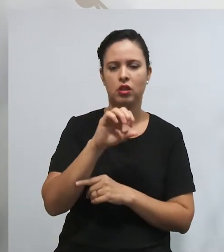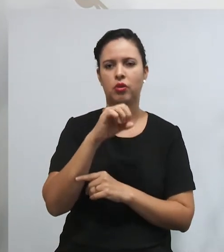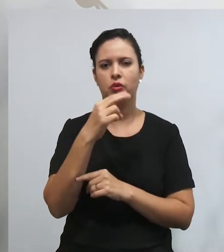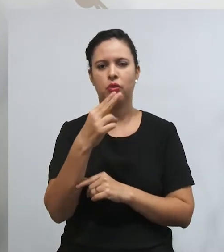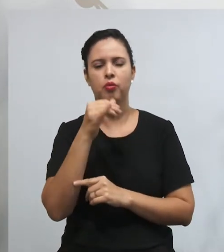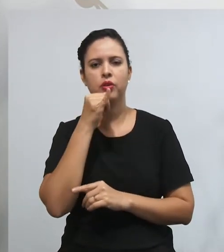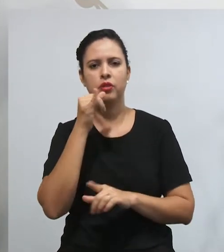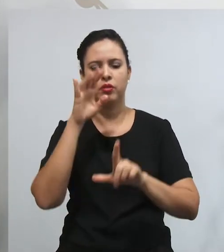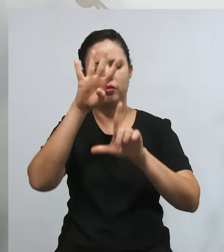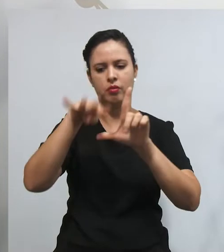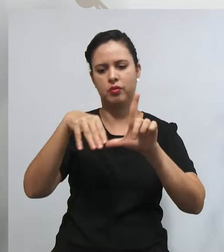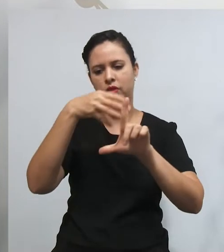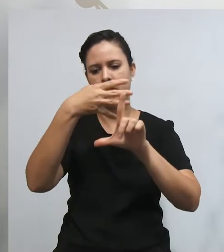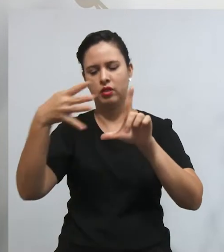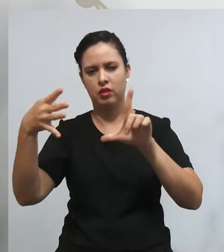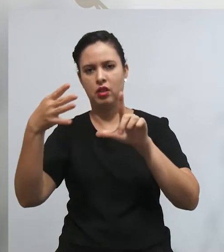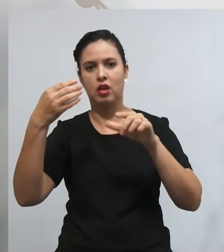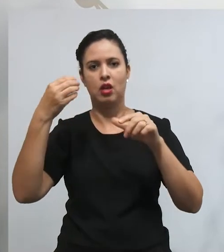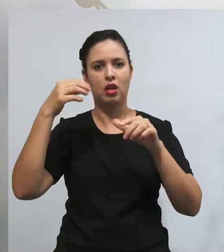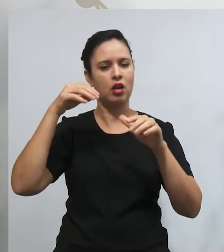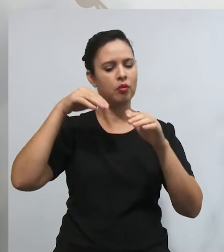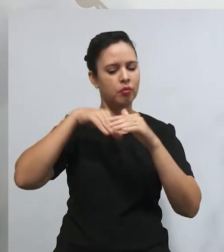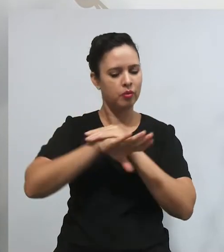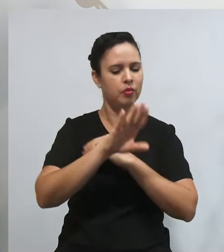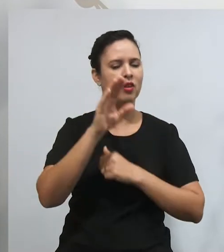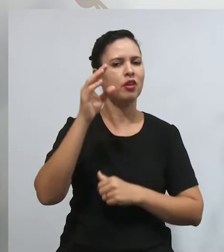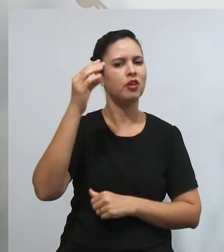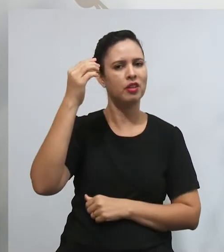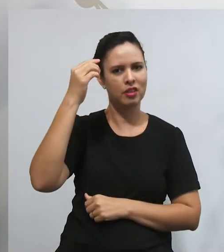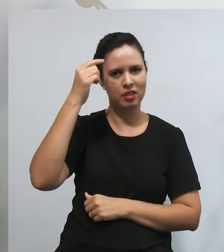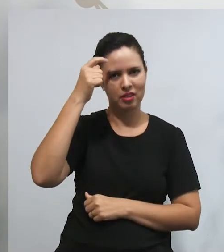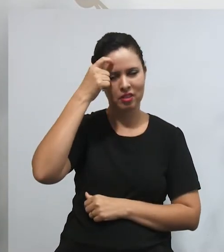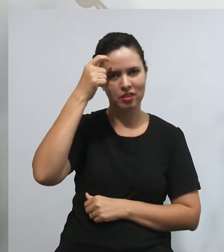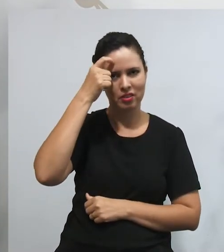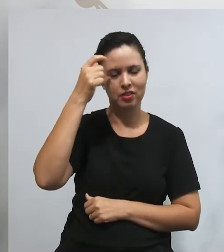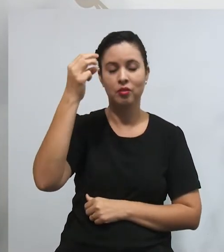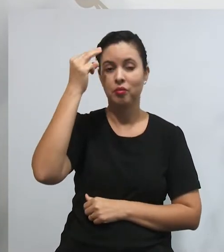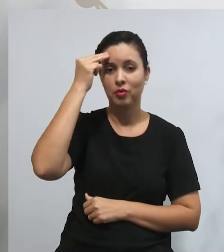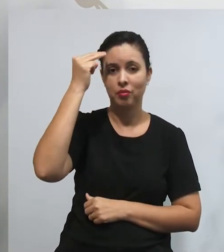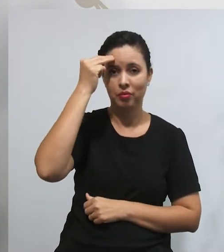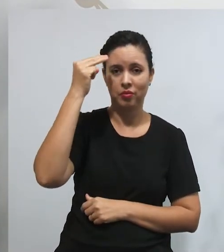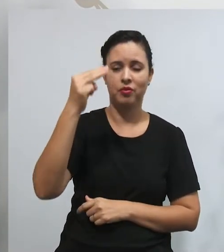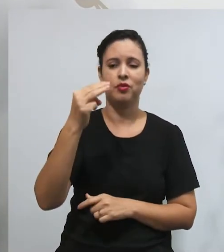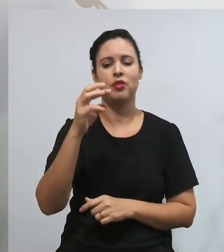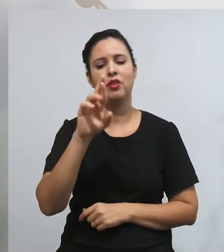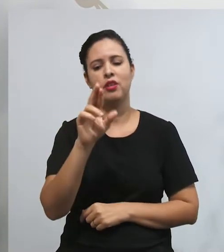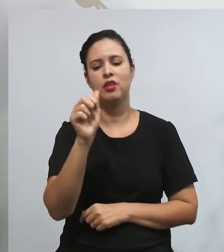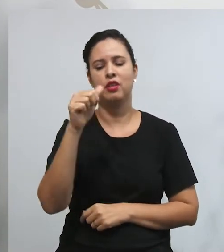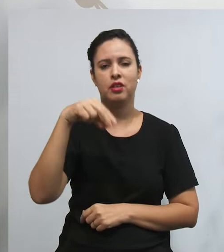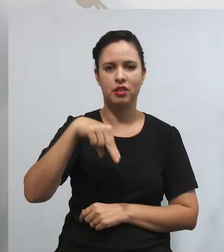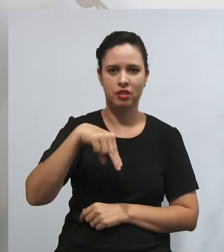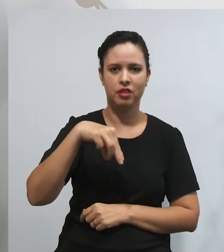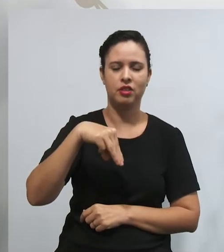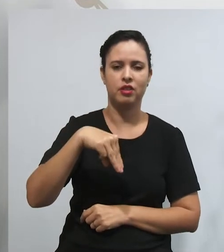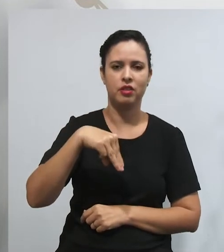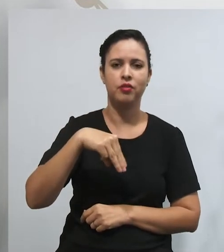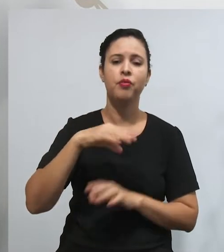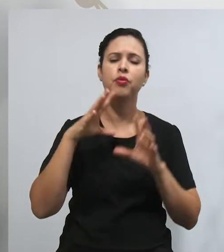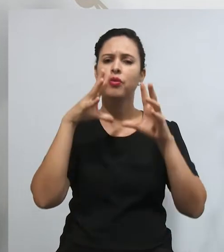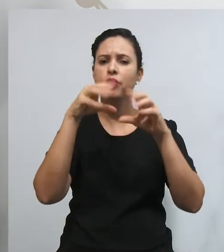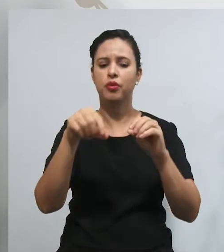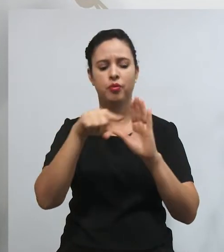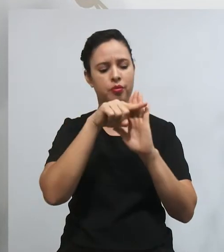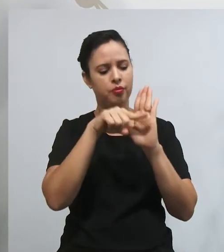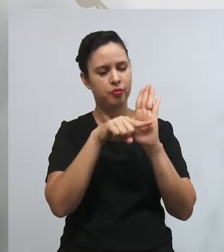planilha eletrônica, ele guarda também na memória RAM. Então, todos os programas que você estiver utilizando enquanto o computador está ligado, ele vai